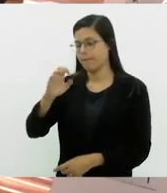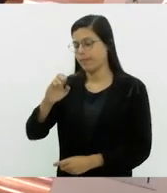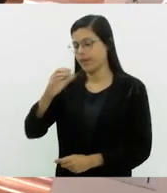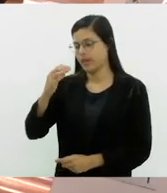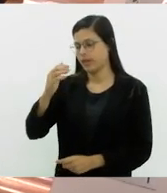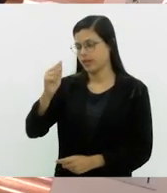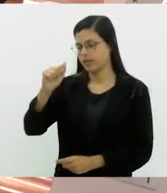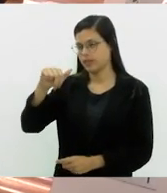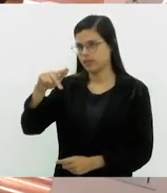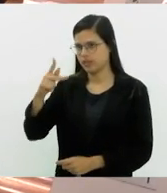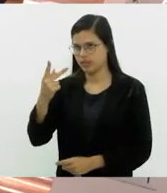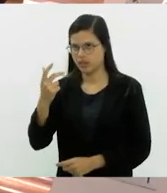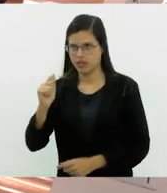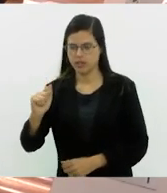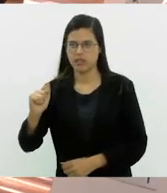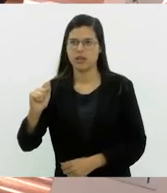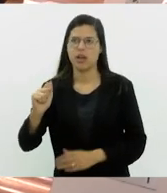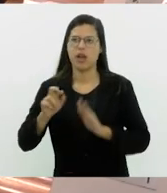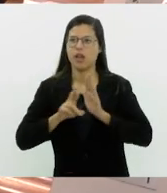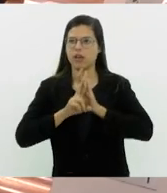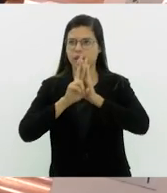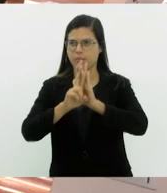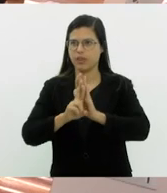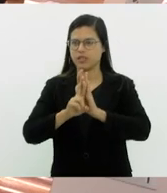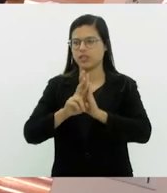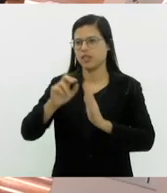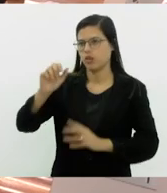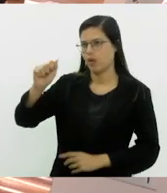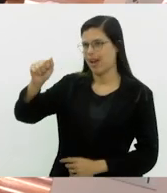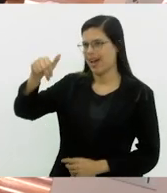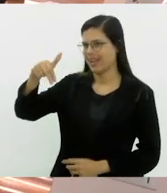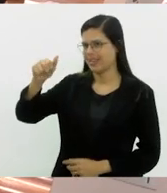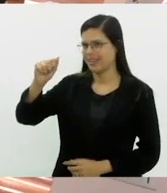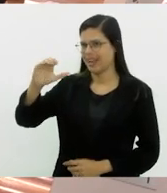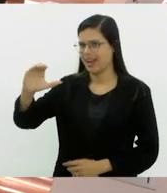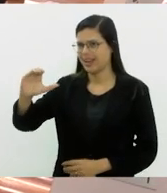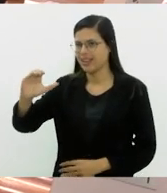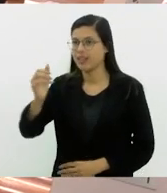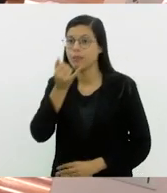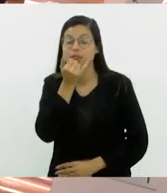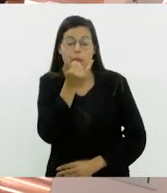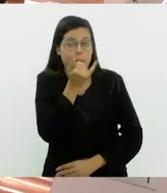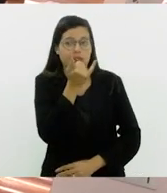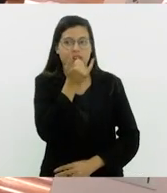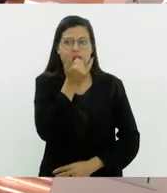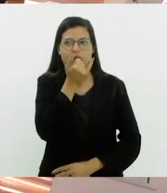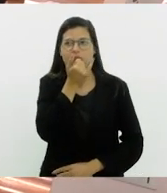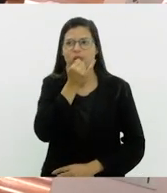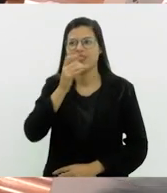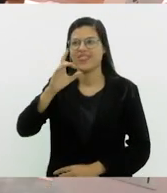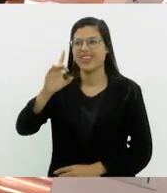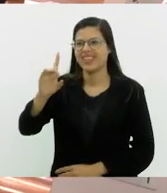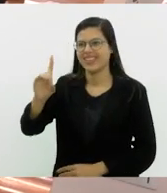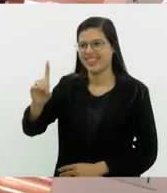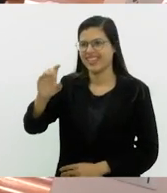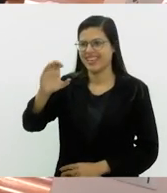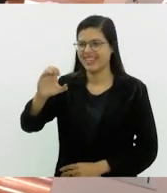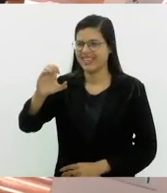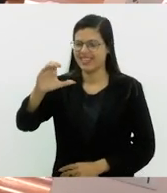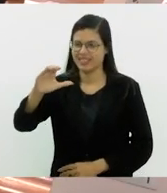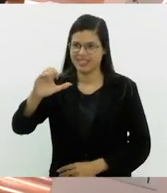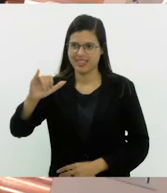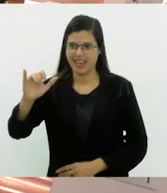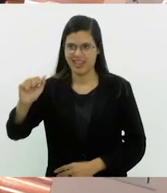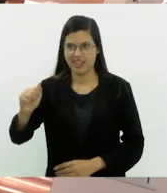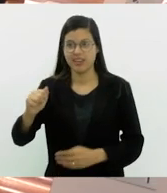representando aqui a nossa ANAC. Desculpe, DECEA, perdão, DECEA. DECEA.